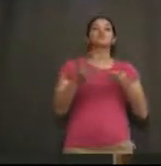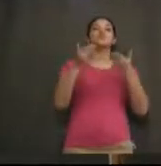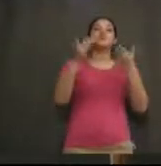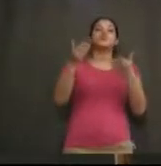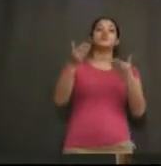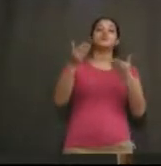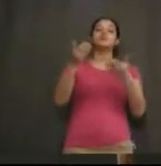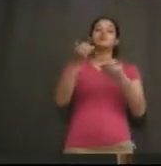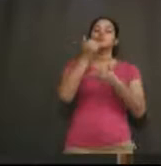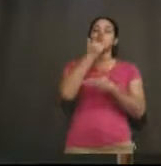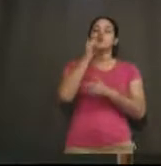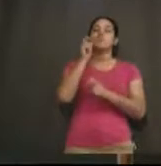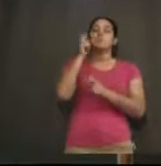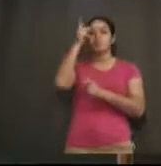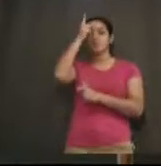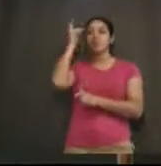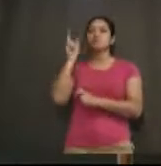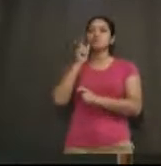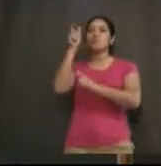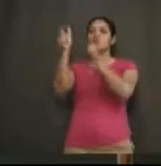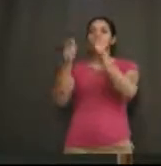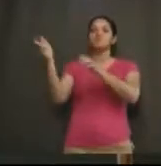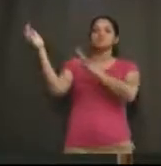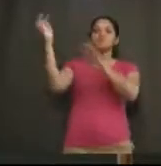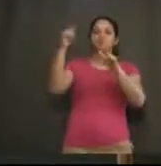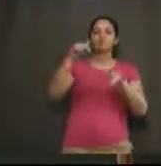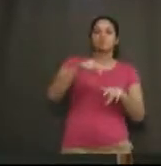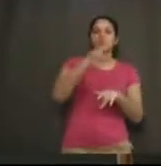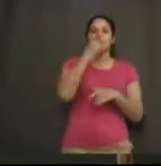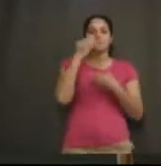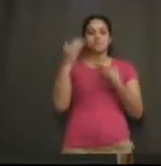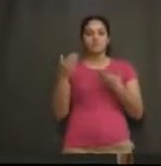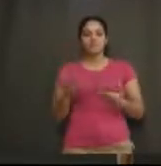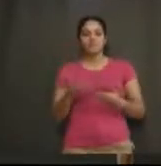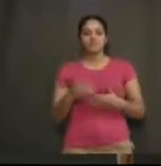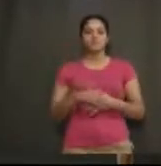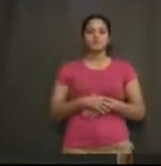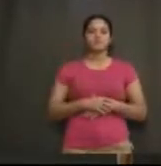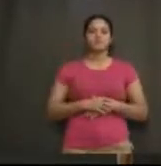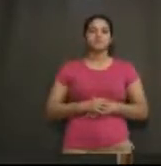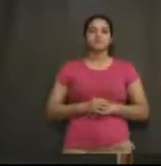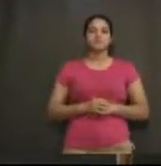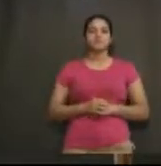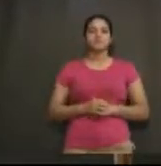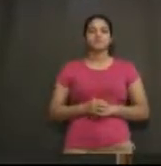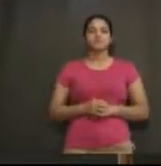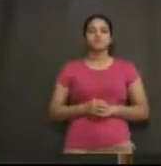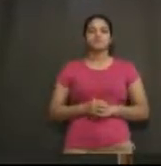sejam muito bem-vindos também ao Instituto de Ciências Exatas e Naturais.